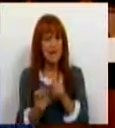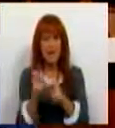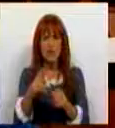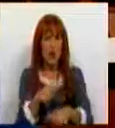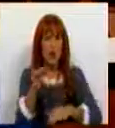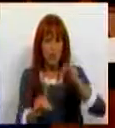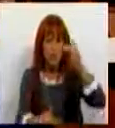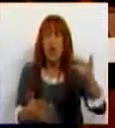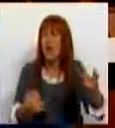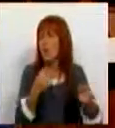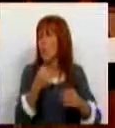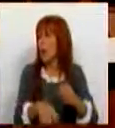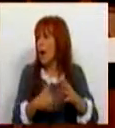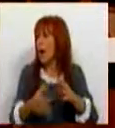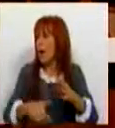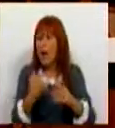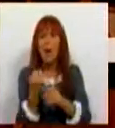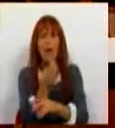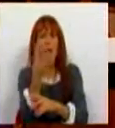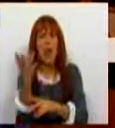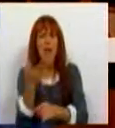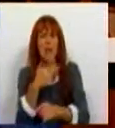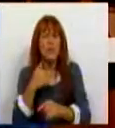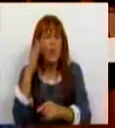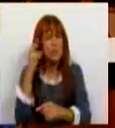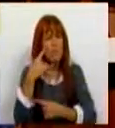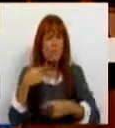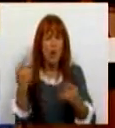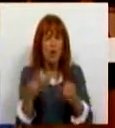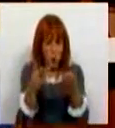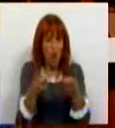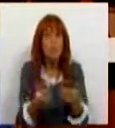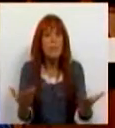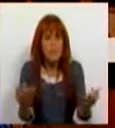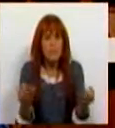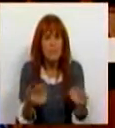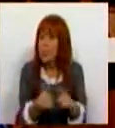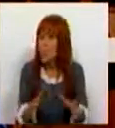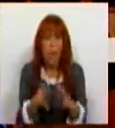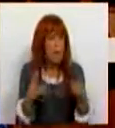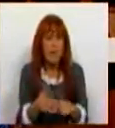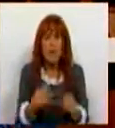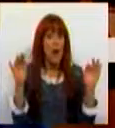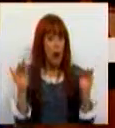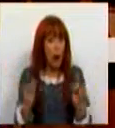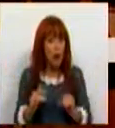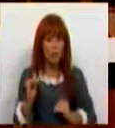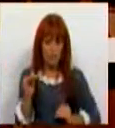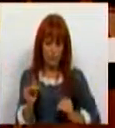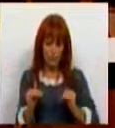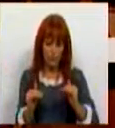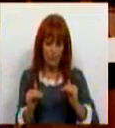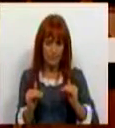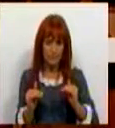as desigualdades. Bom, eu podia continuar, mas penso que é suficiente para mostrar que este orçamento não aumenta, reduz as